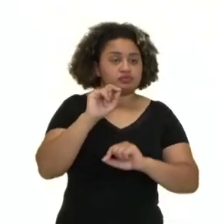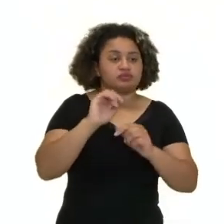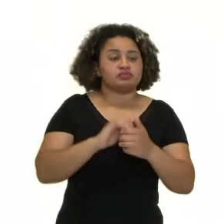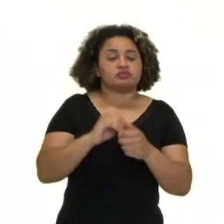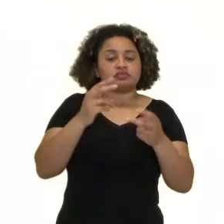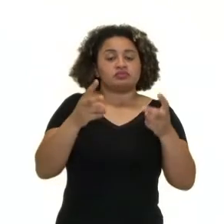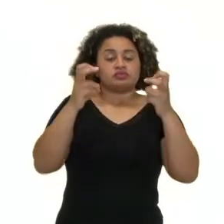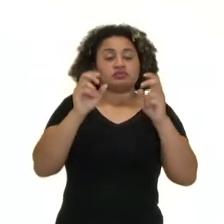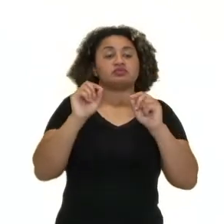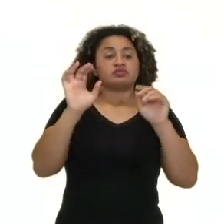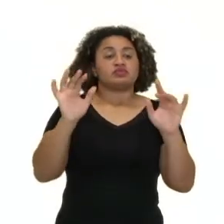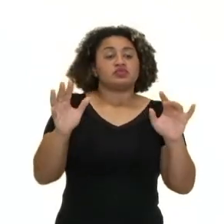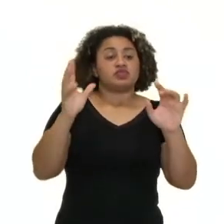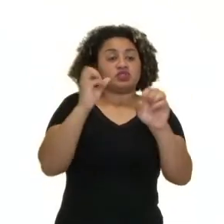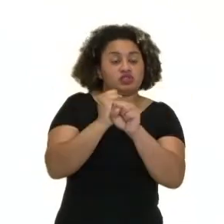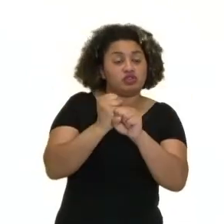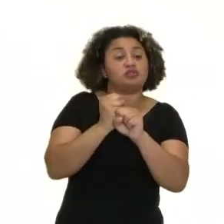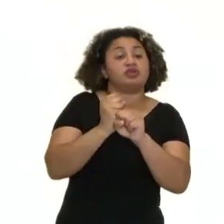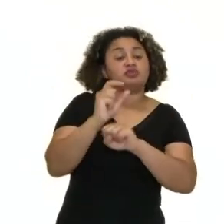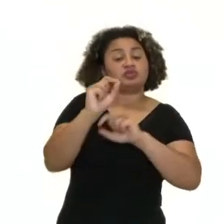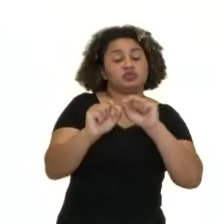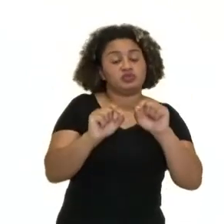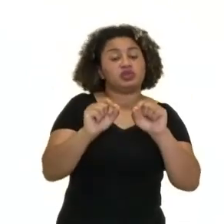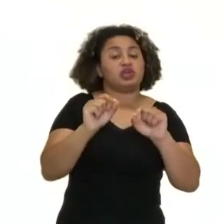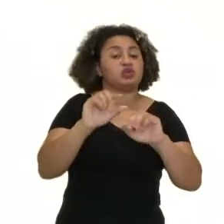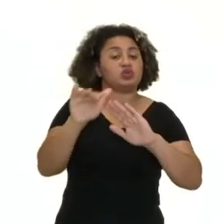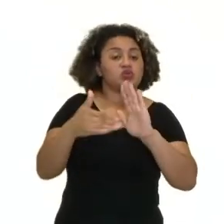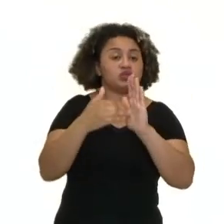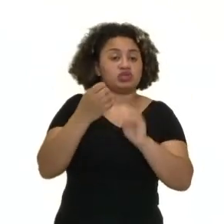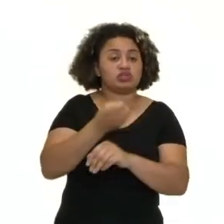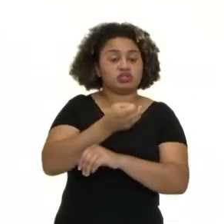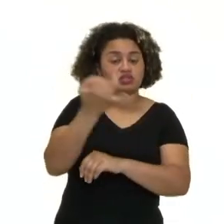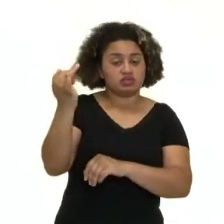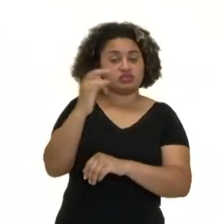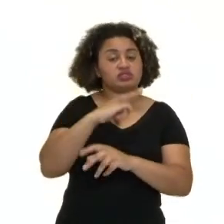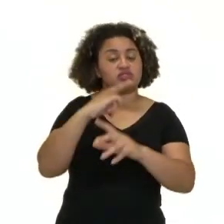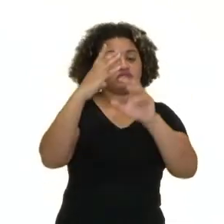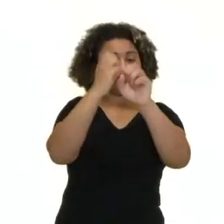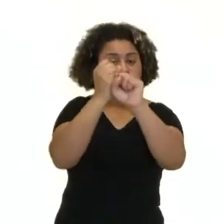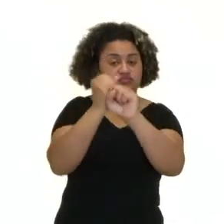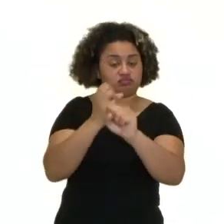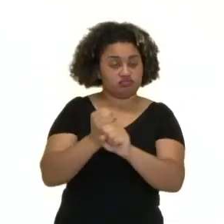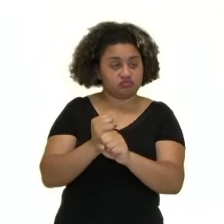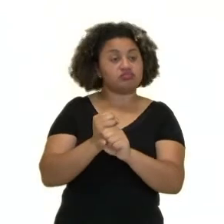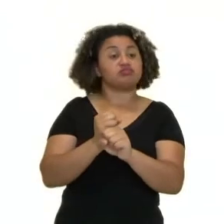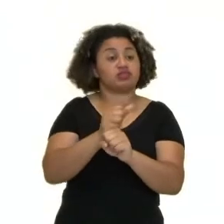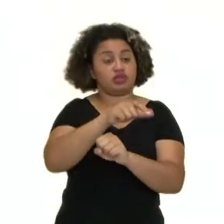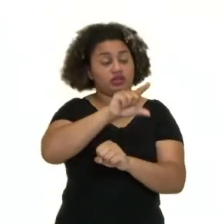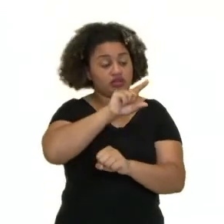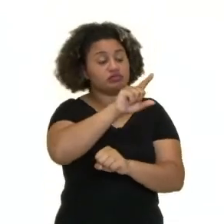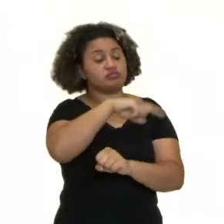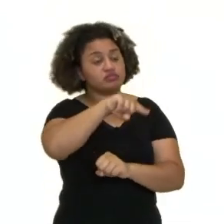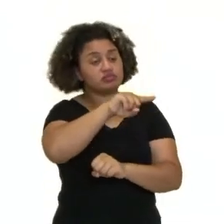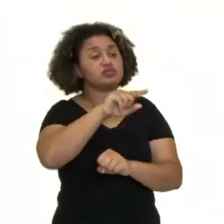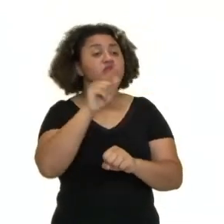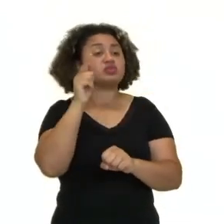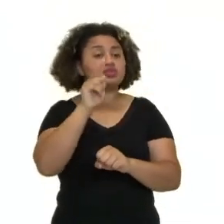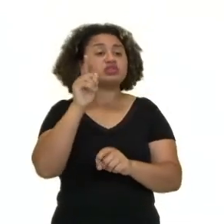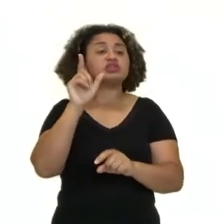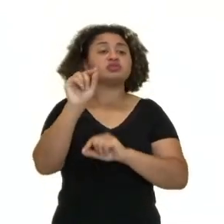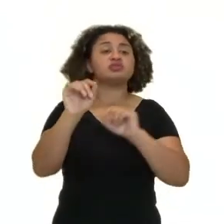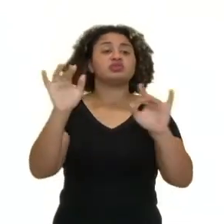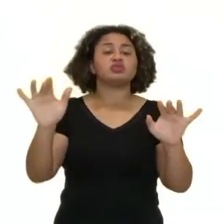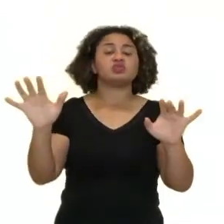Observe que ao somarmos todas as quantias calculadas anteriormente, voltamos